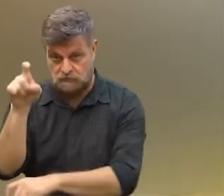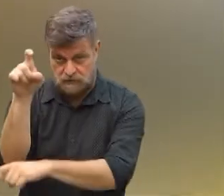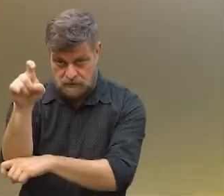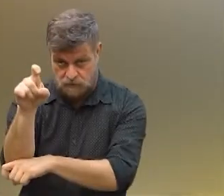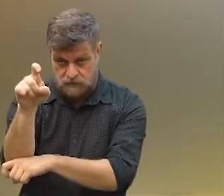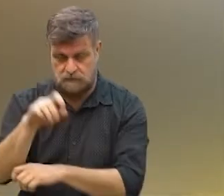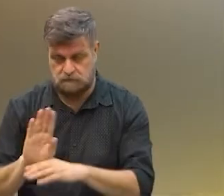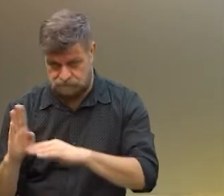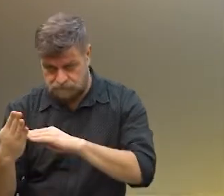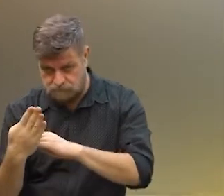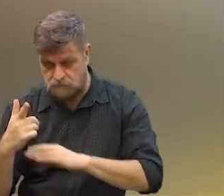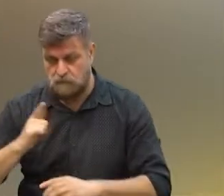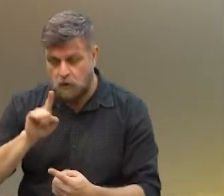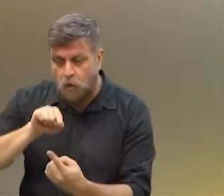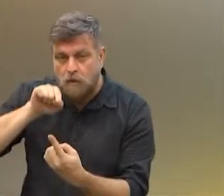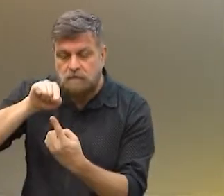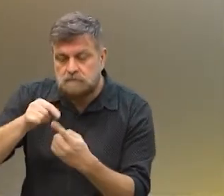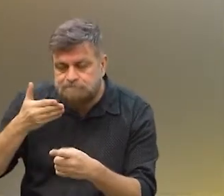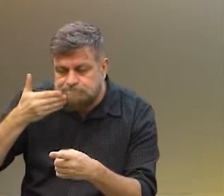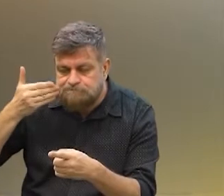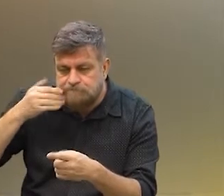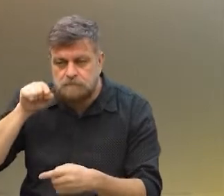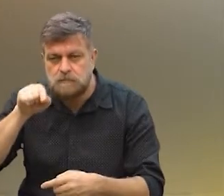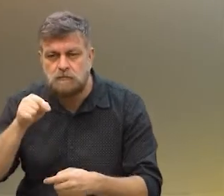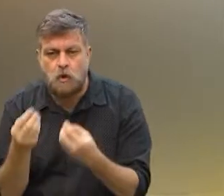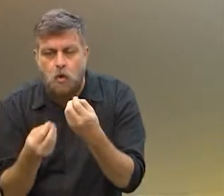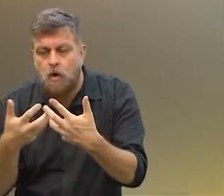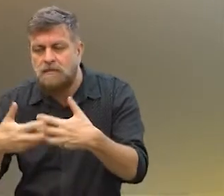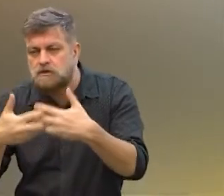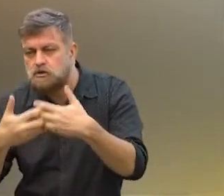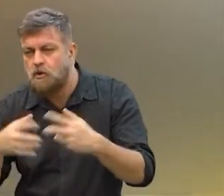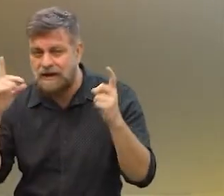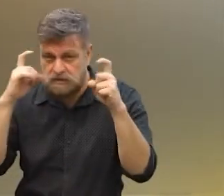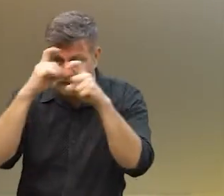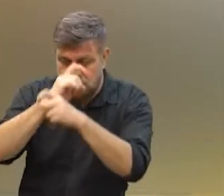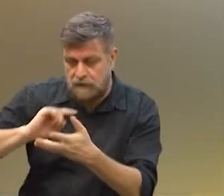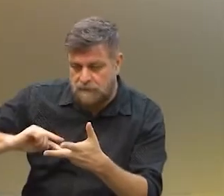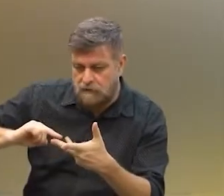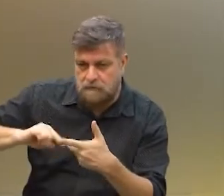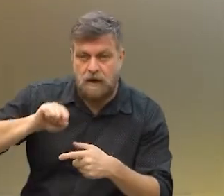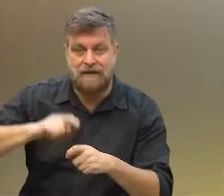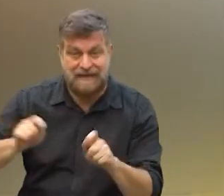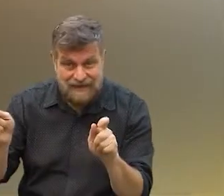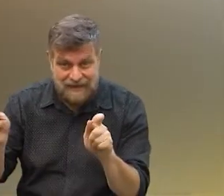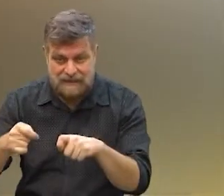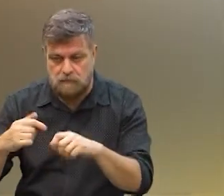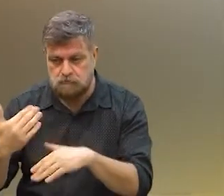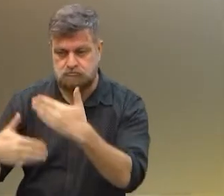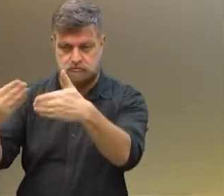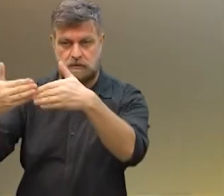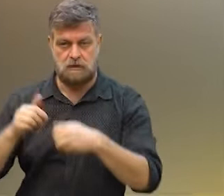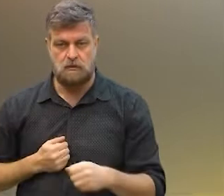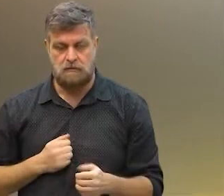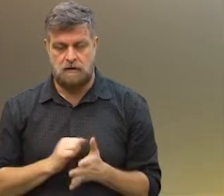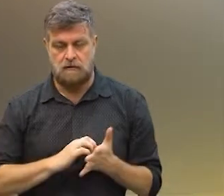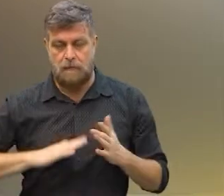no Novo Cambuí, com o sentido de conhecer a realidade daquela escola, ver as dificuldades, as potencialidades. É uma atividade sempre